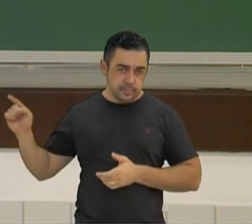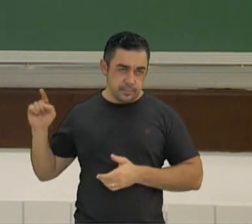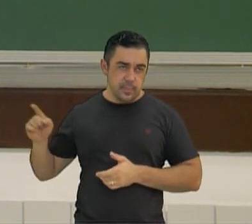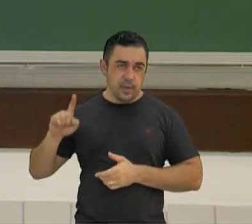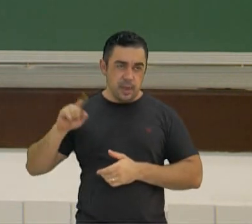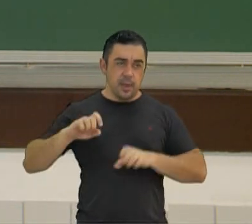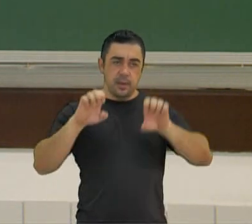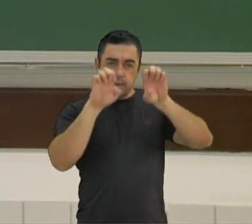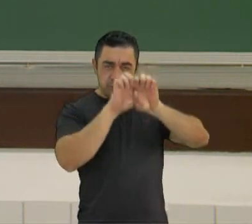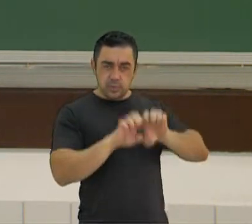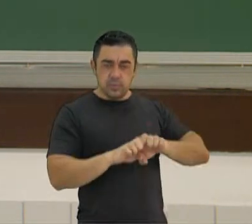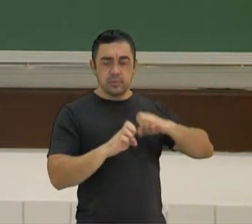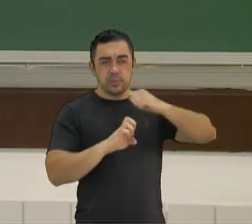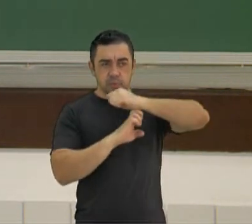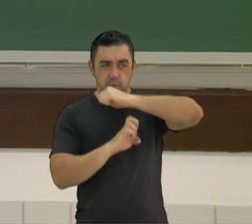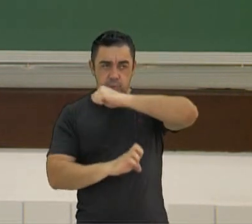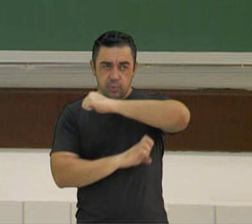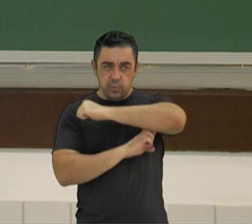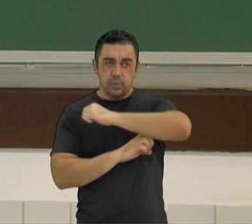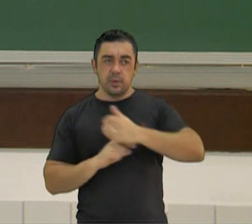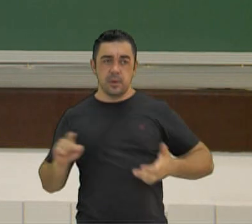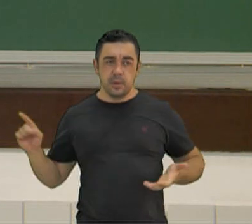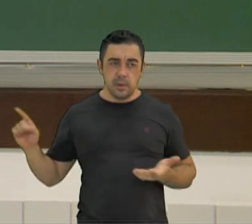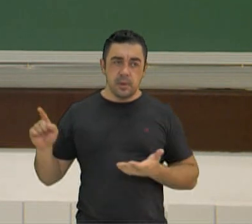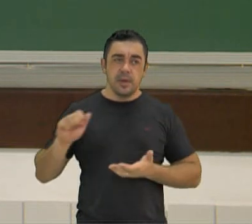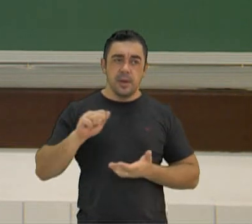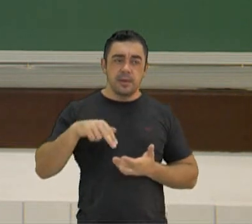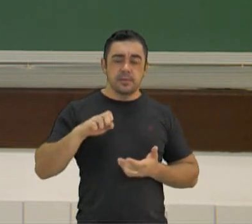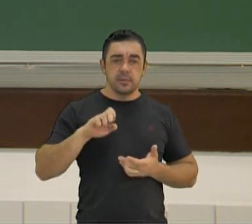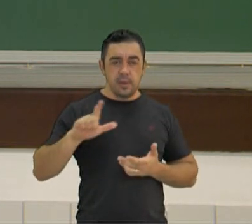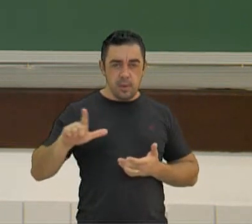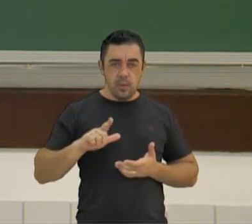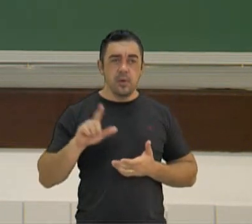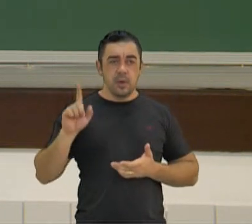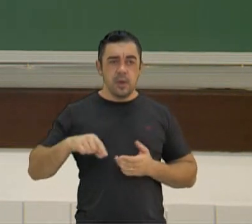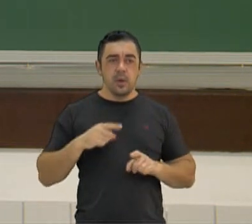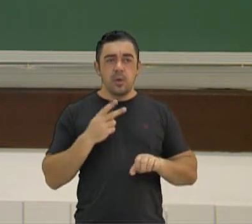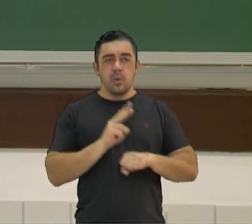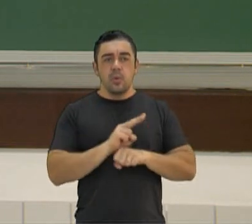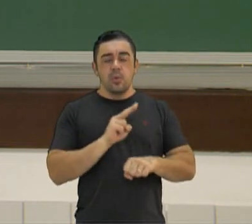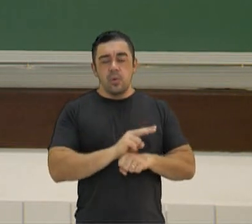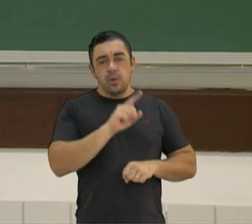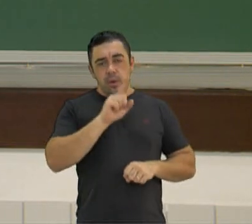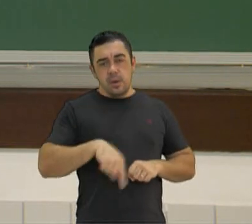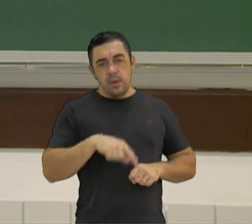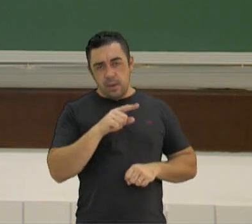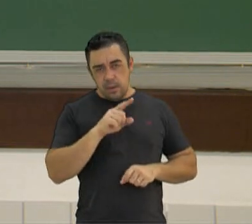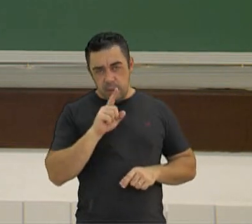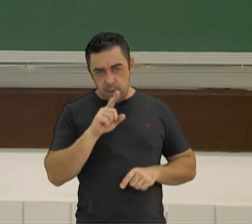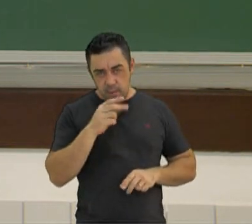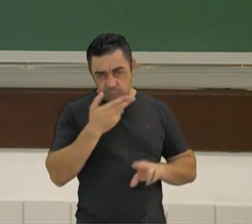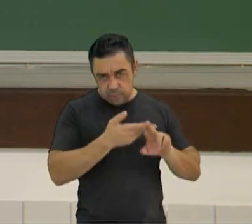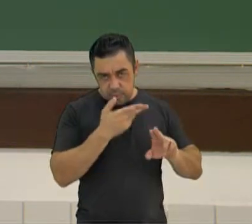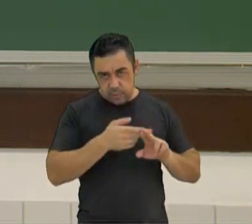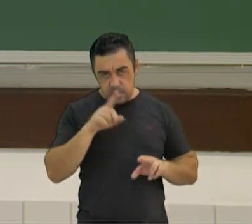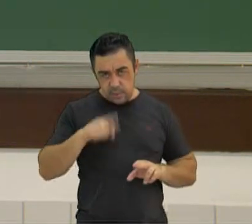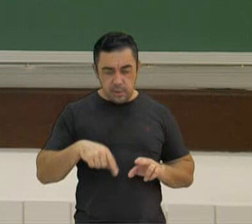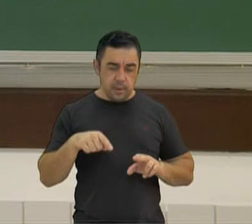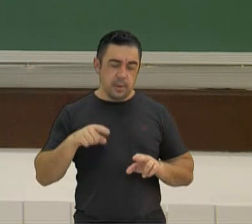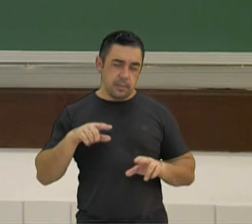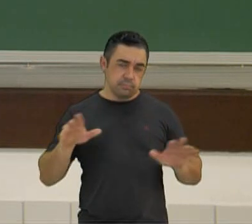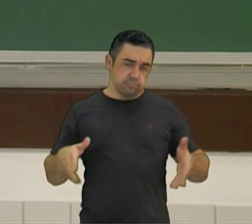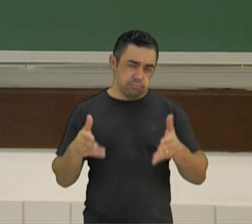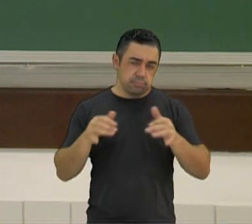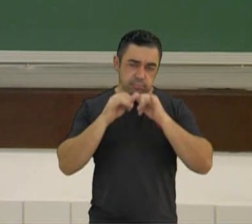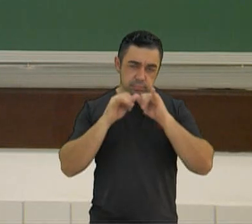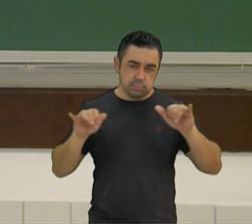uma estrutura, a ANEEL, que cuida de toda essa sistemática. Vemos que a utilização e o fornecimento de energia